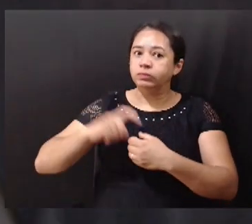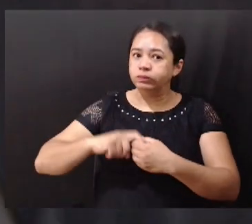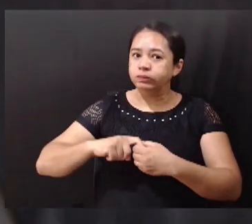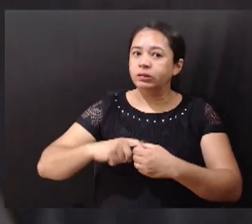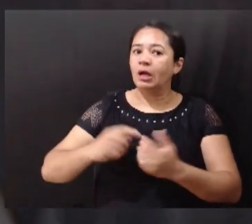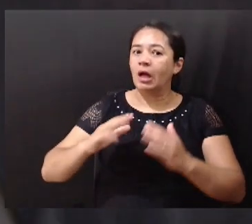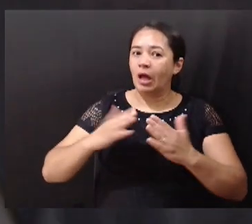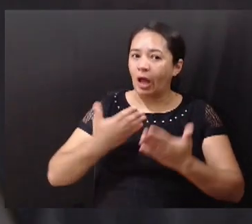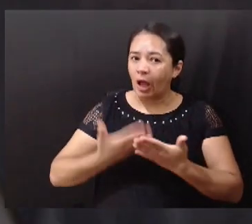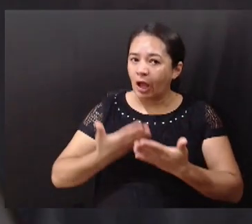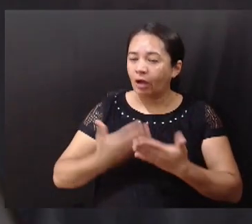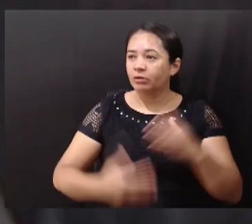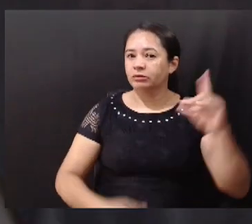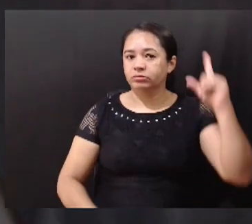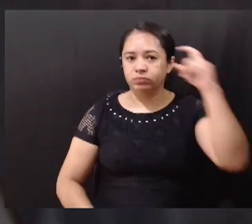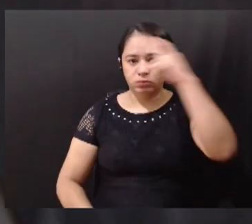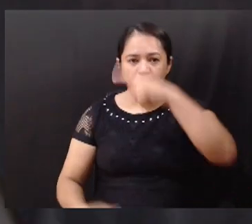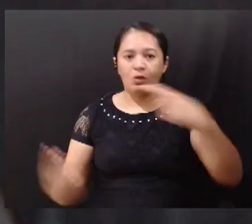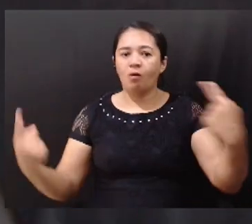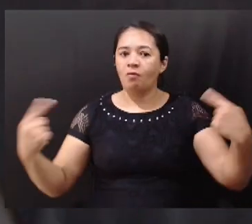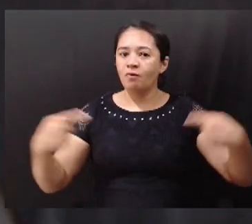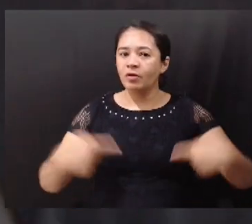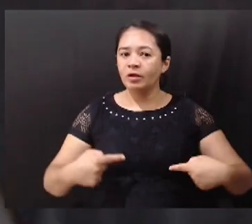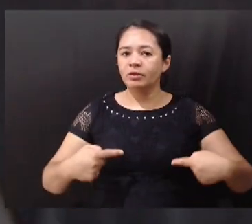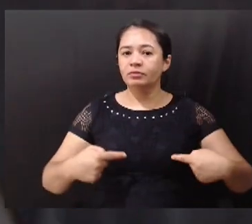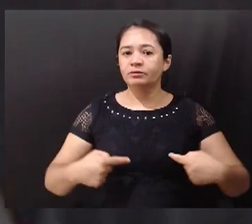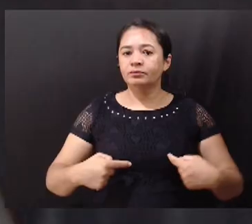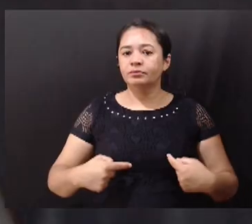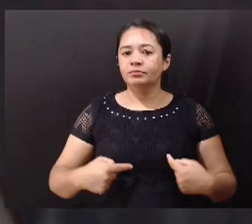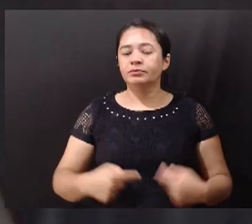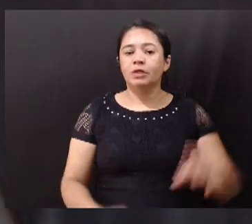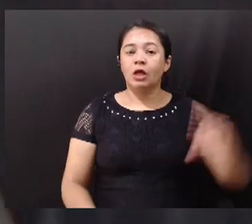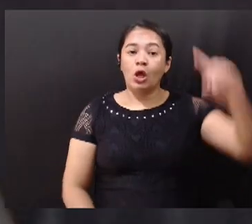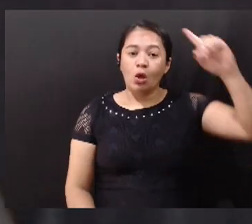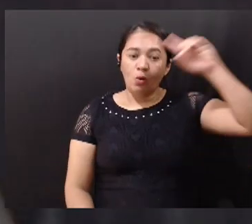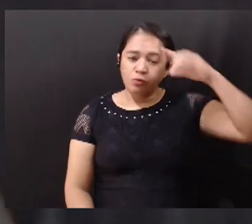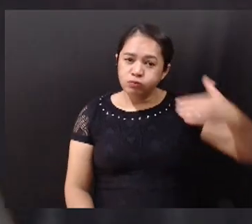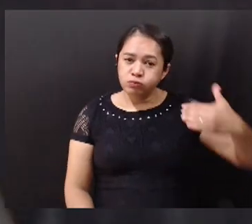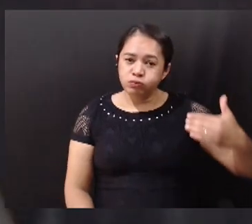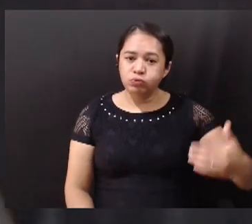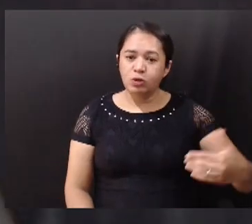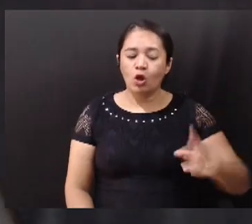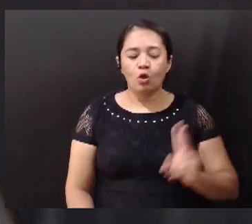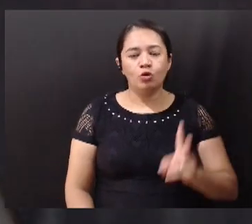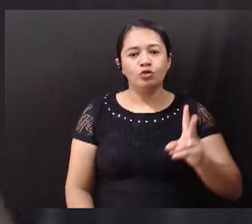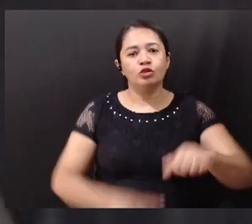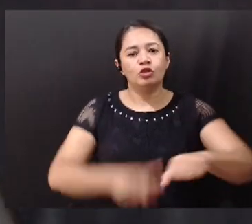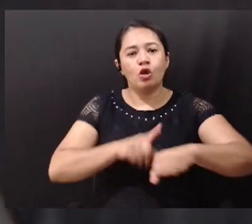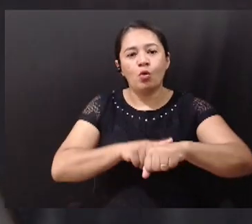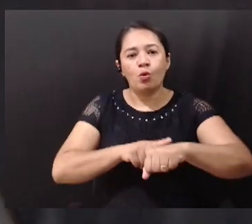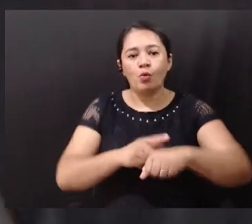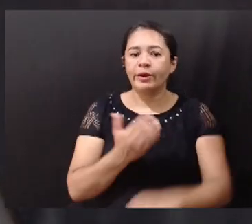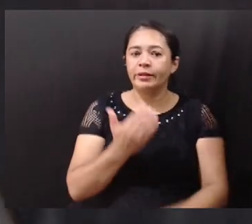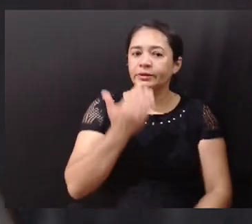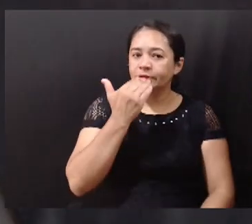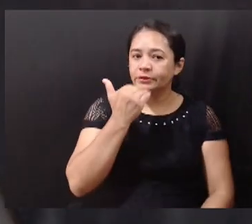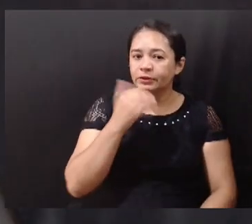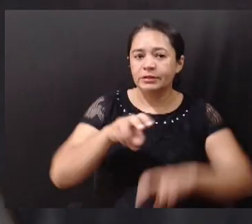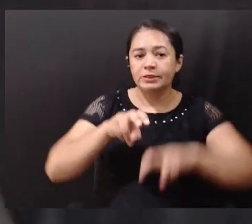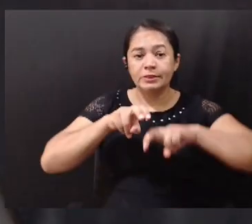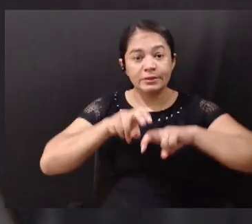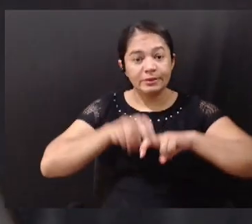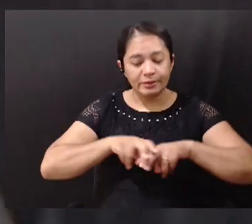mais desafiador. Então, um mínimo de rotina, né? Manter o horário das refeições, sentar-se à mesa para fazer